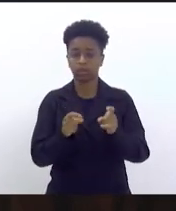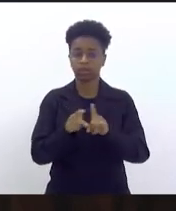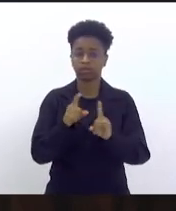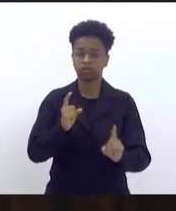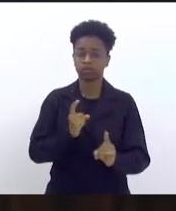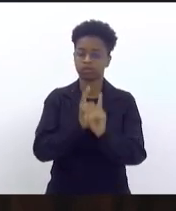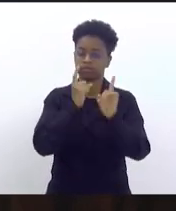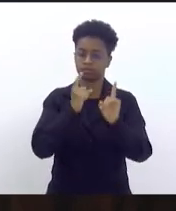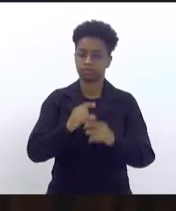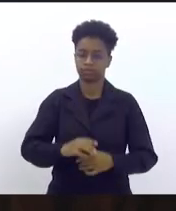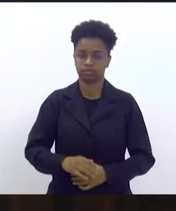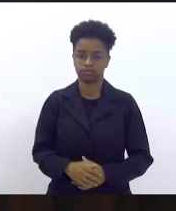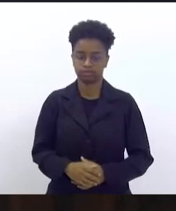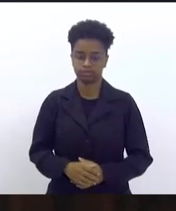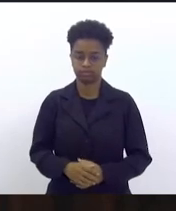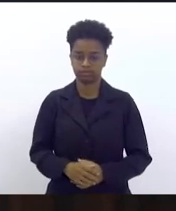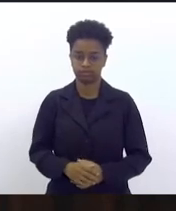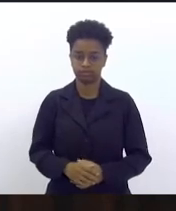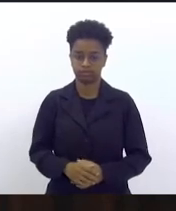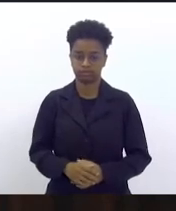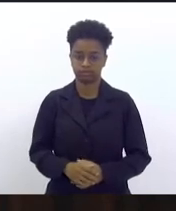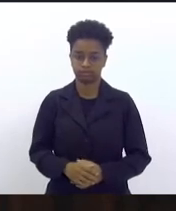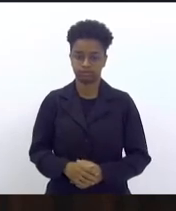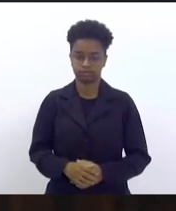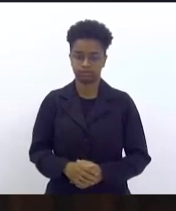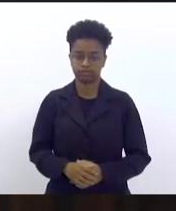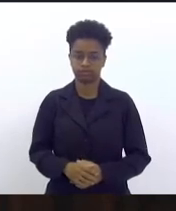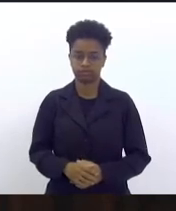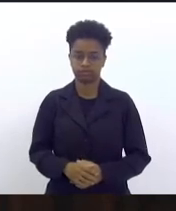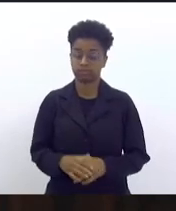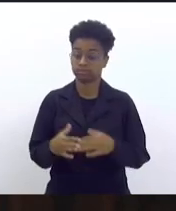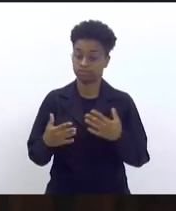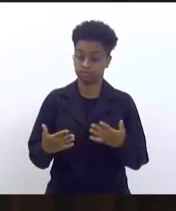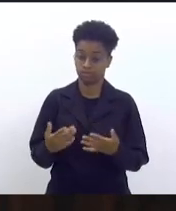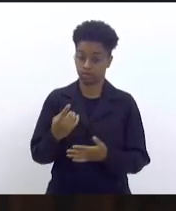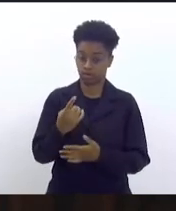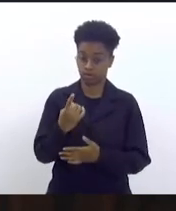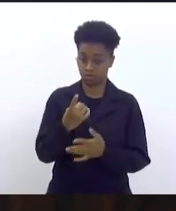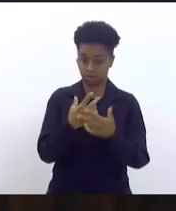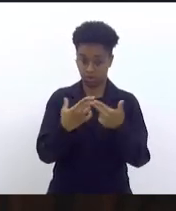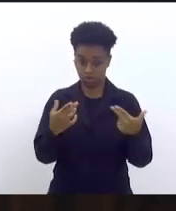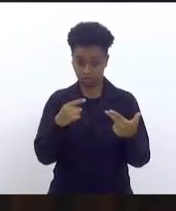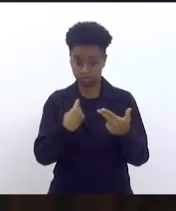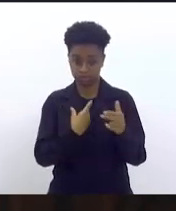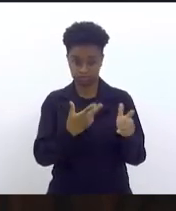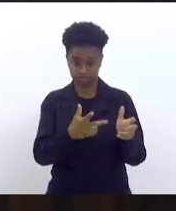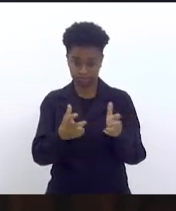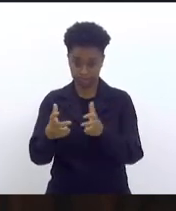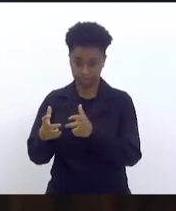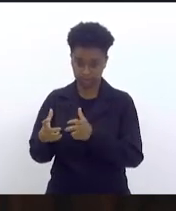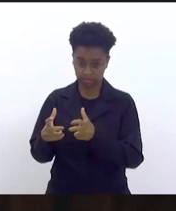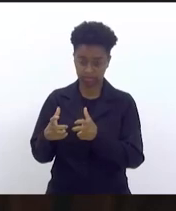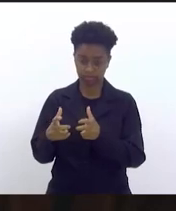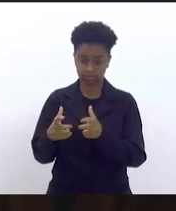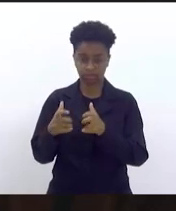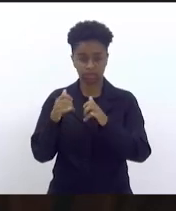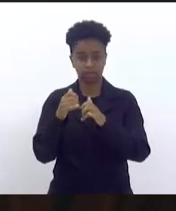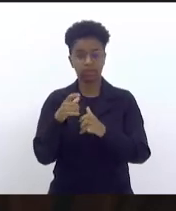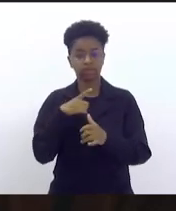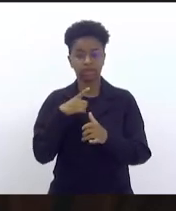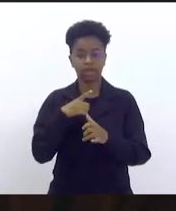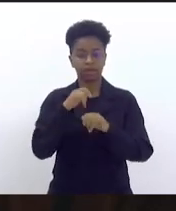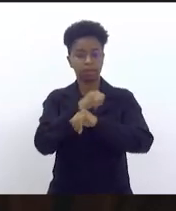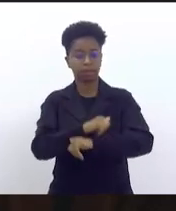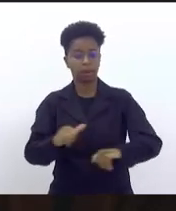com isso uma coisa que se tem observado é que ela tem difundido entre